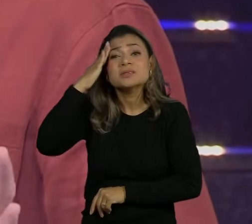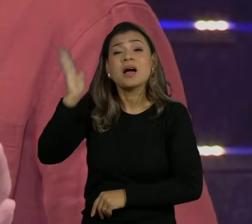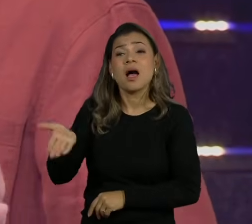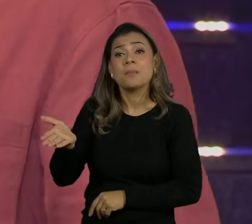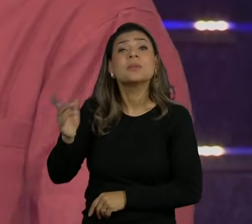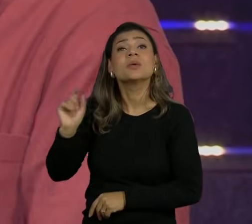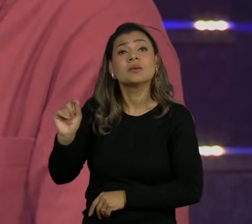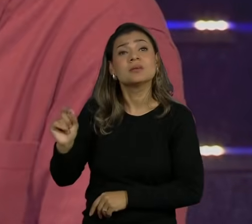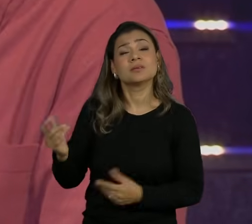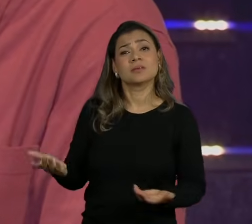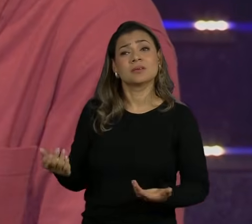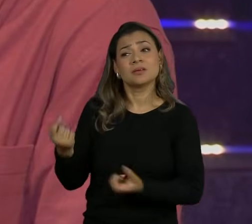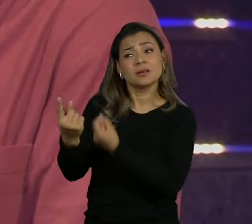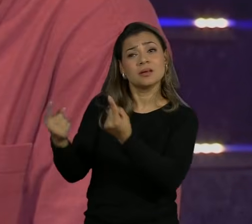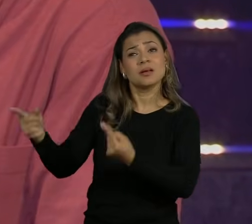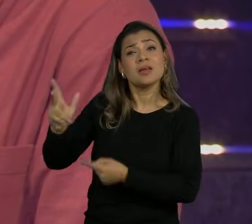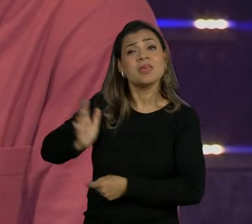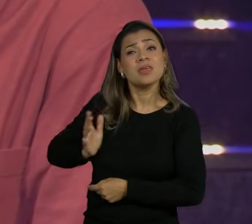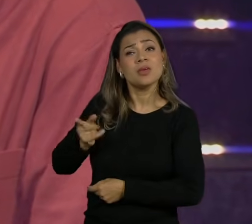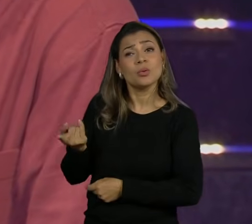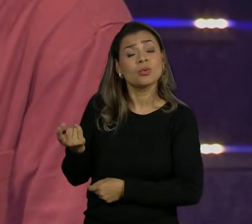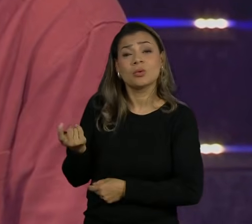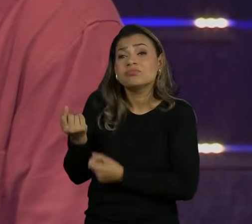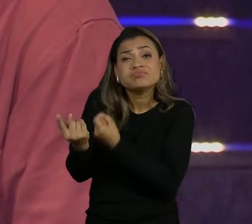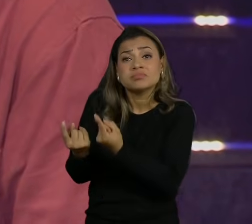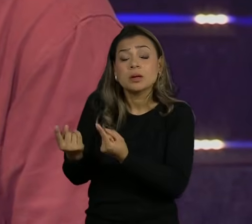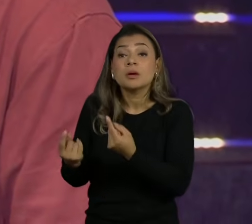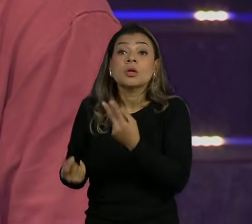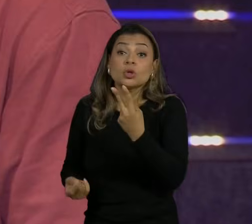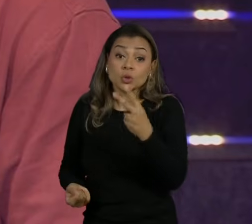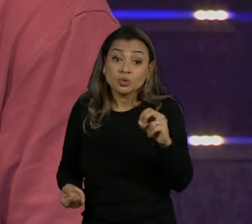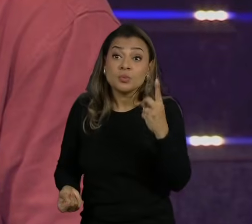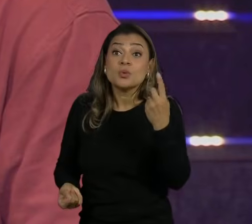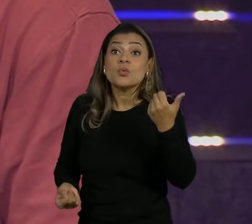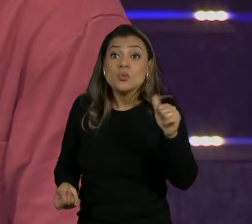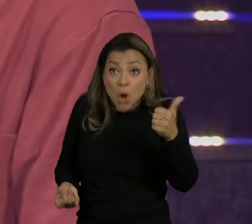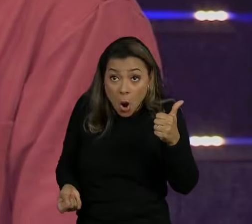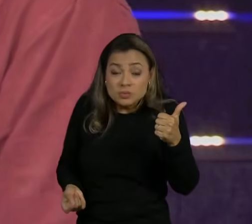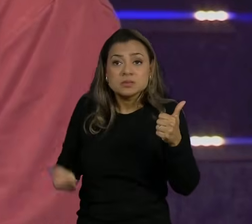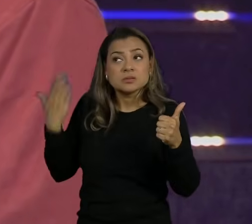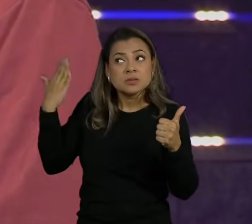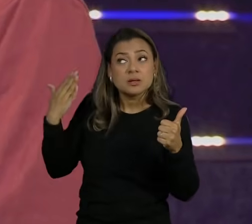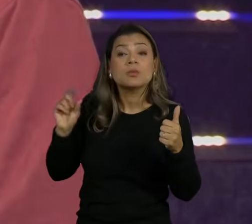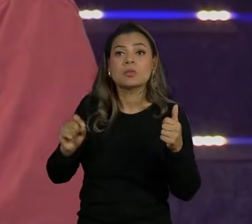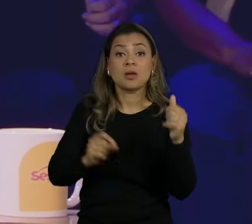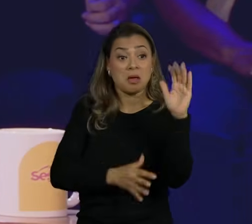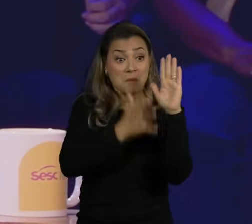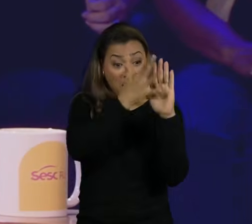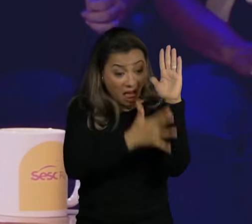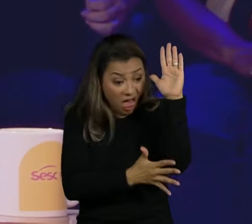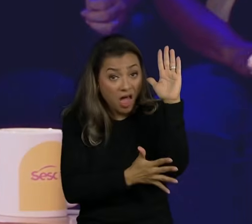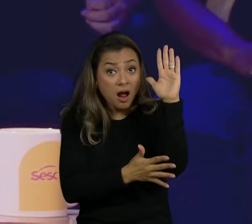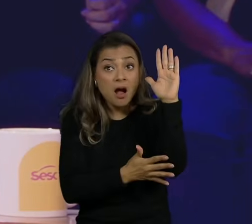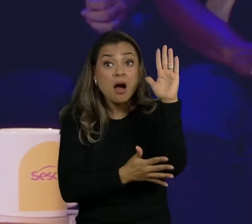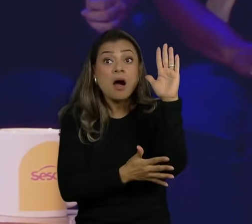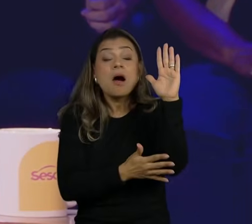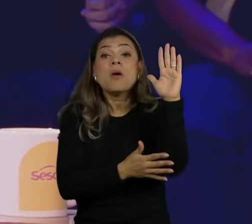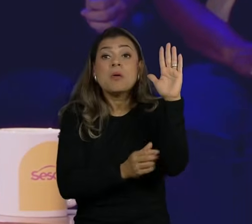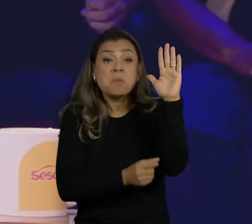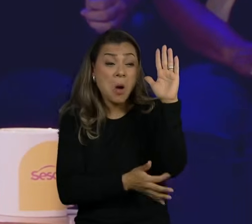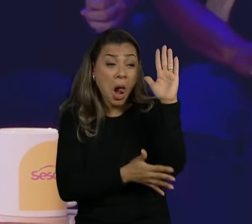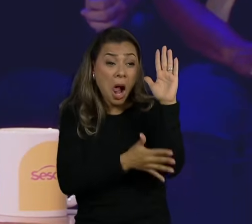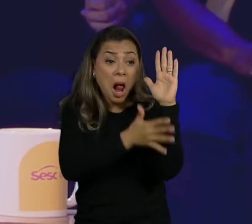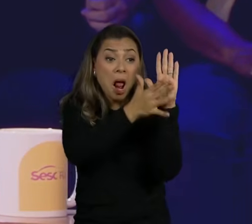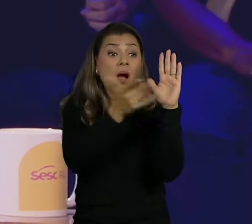rico. Em 2011, esse país tinha saído da 12ª maior economia do mundo para a 5ª maior economia do mundo.